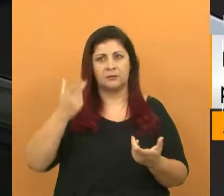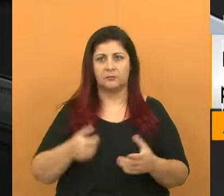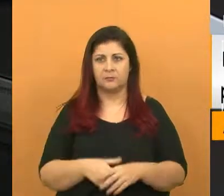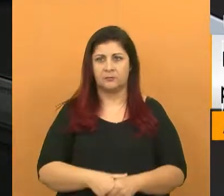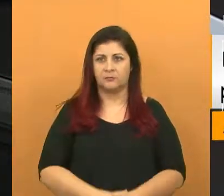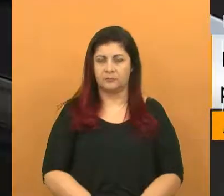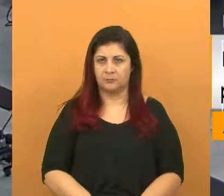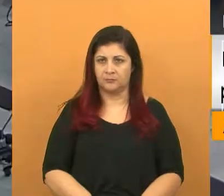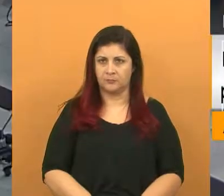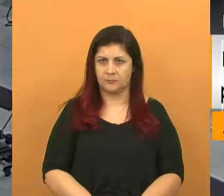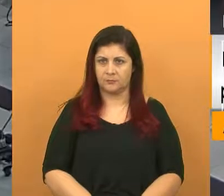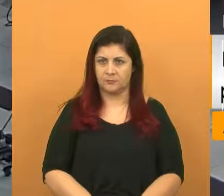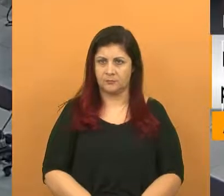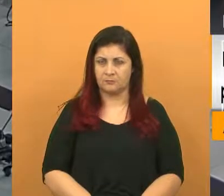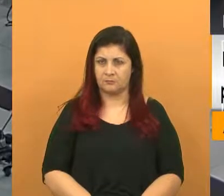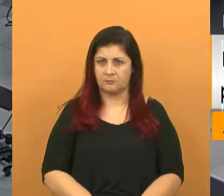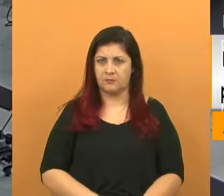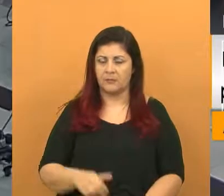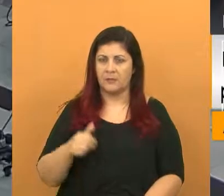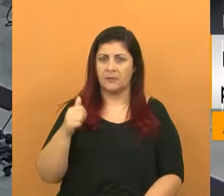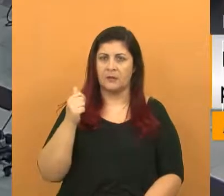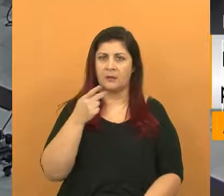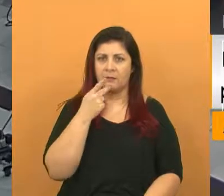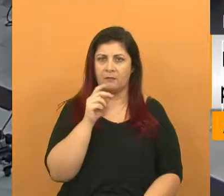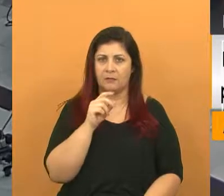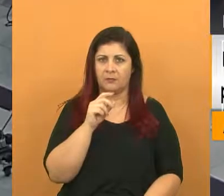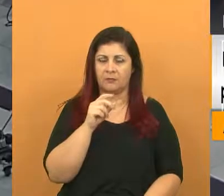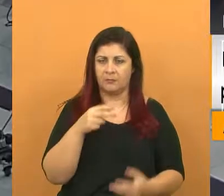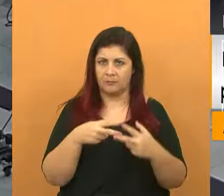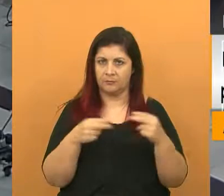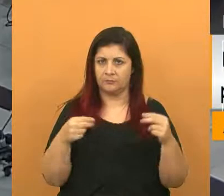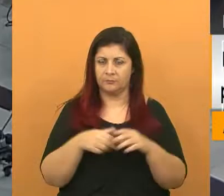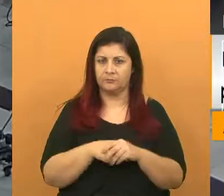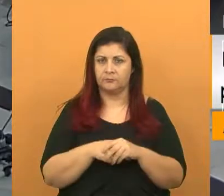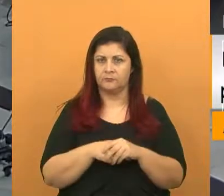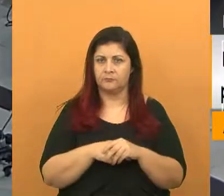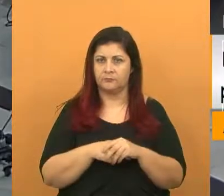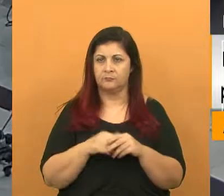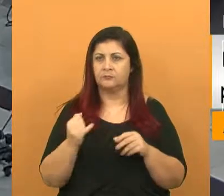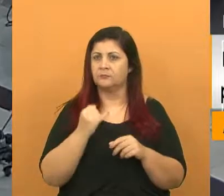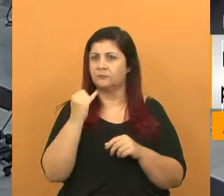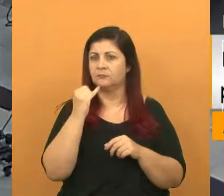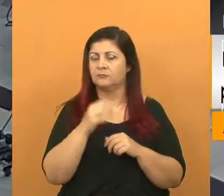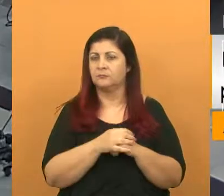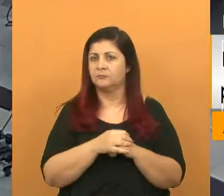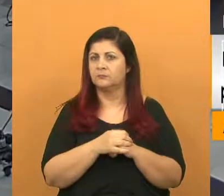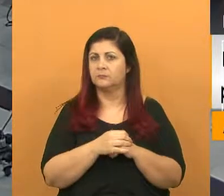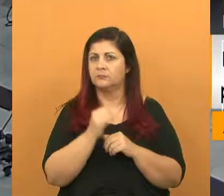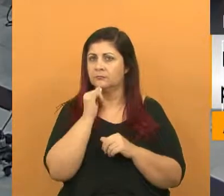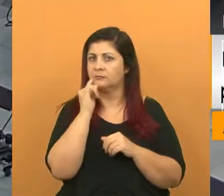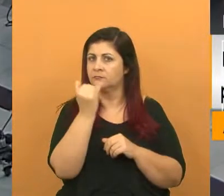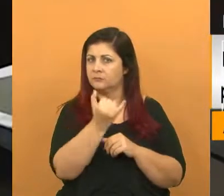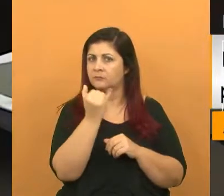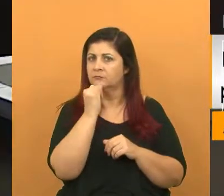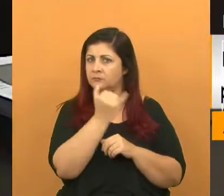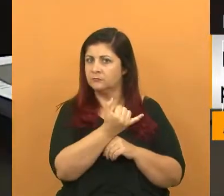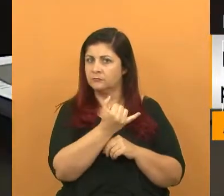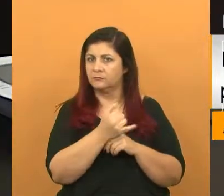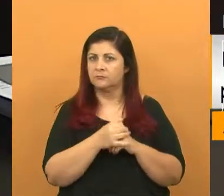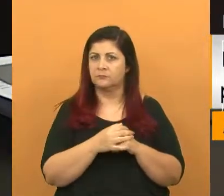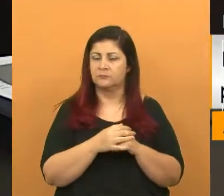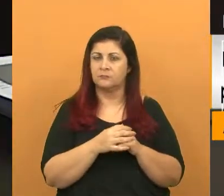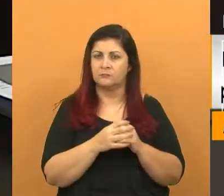doutor? Posso, você me permite só uma parte a título de orientação? Foi até importante a sua fala, até para a gente pedir esse pedido de